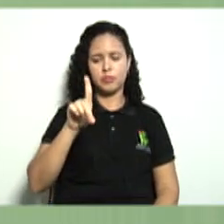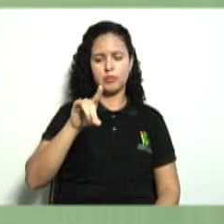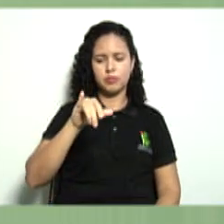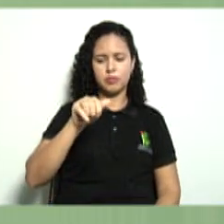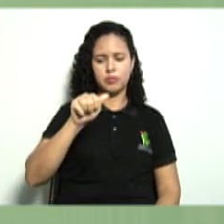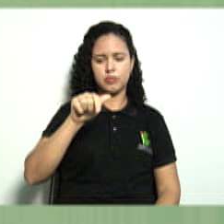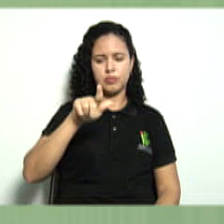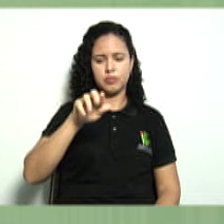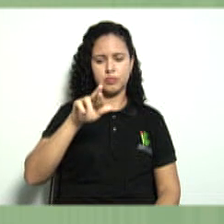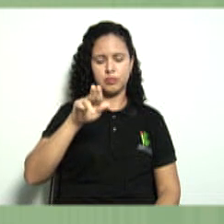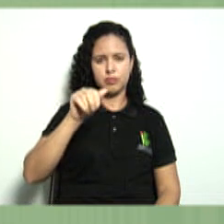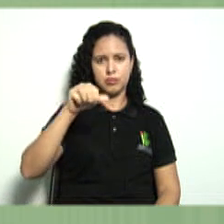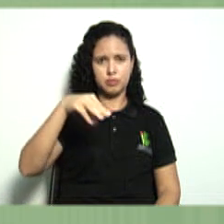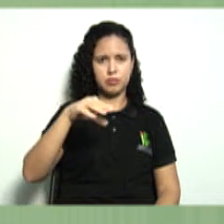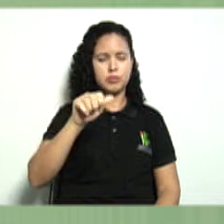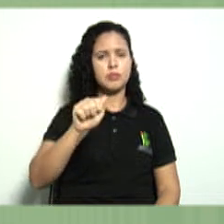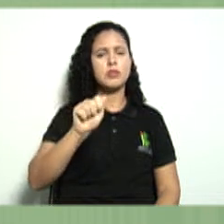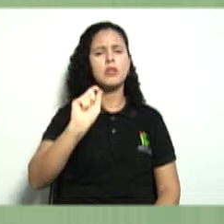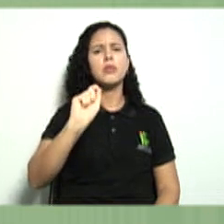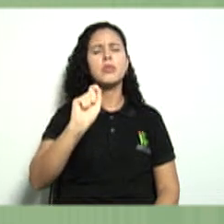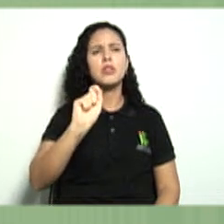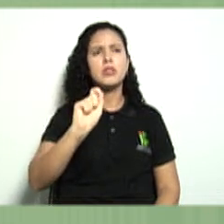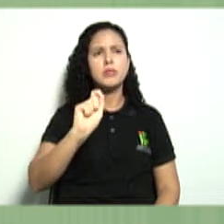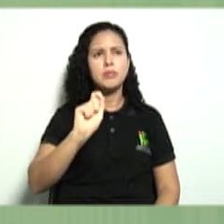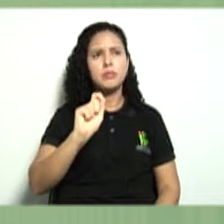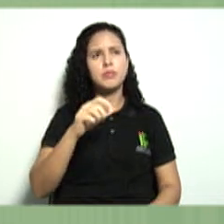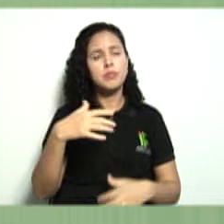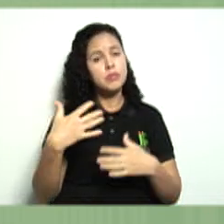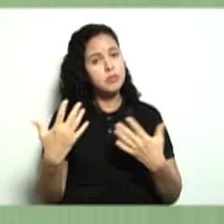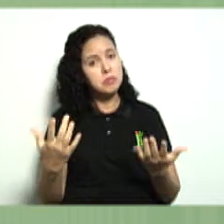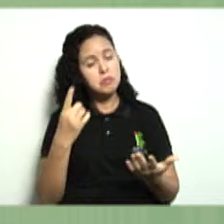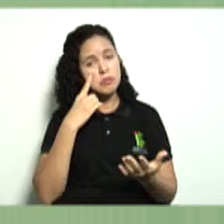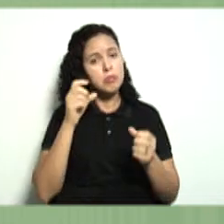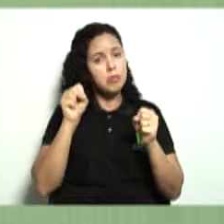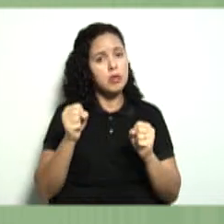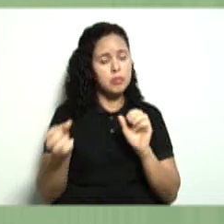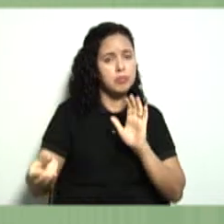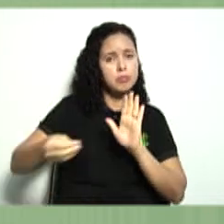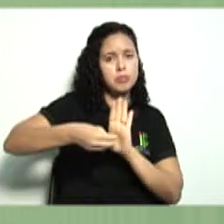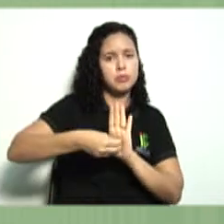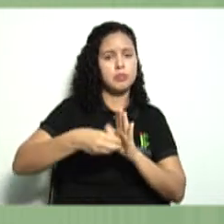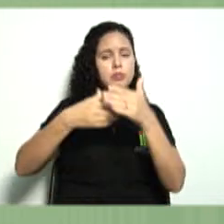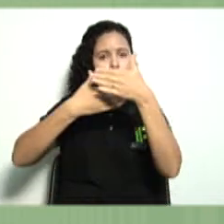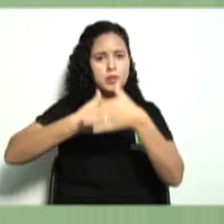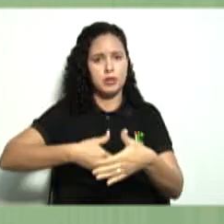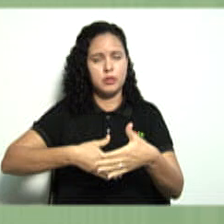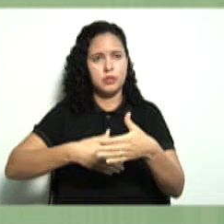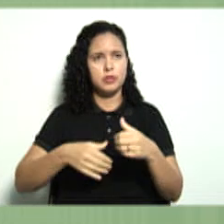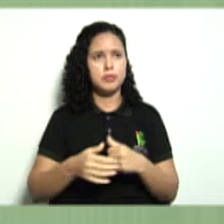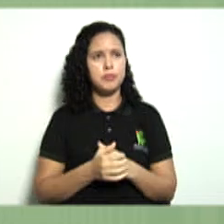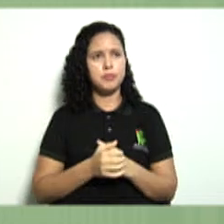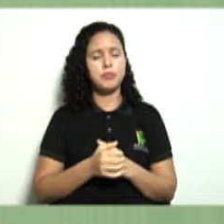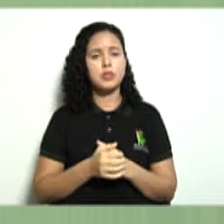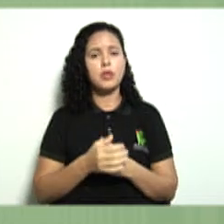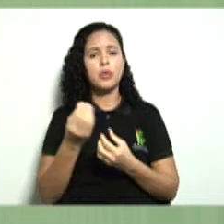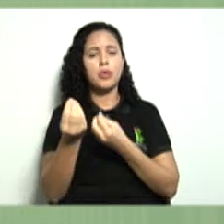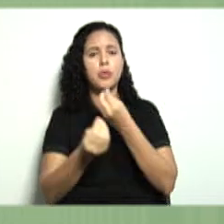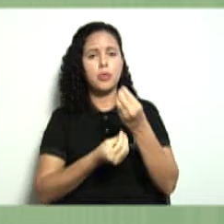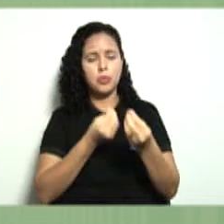sistema computacional. Pode ser questão de prova isso daí? Com certeza. Mas assim, ó, quais as